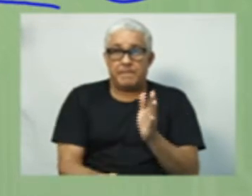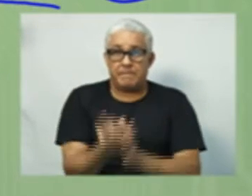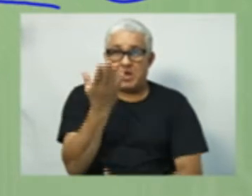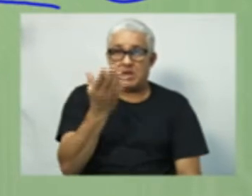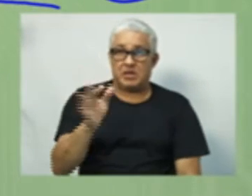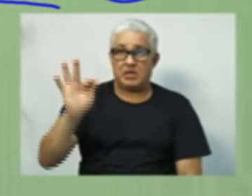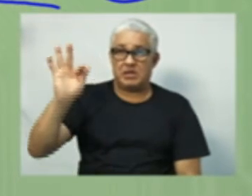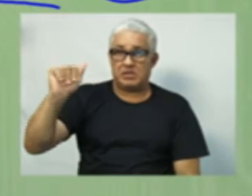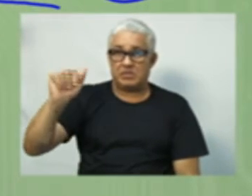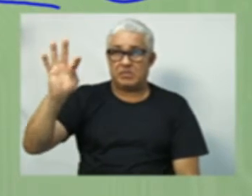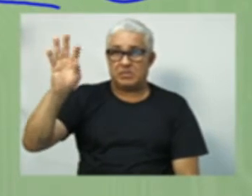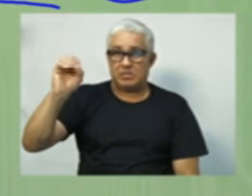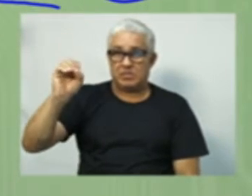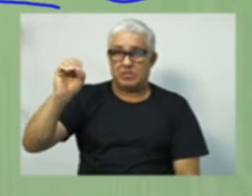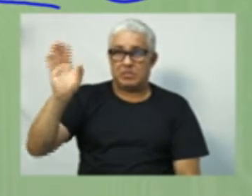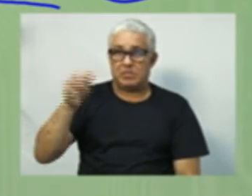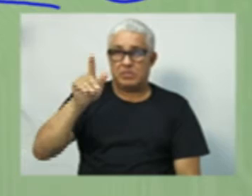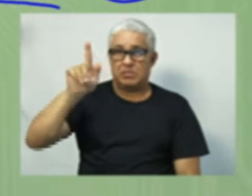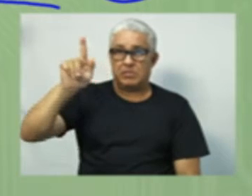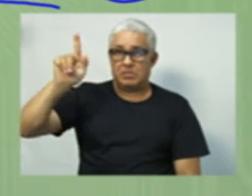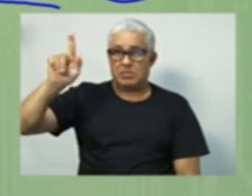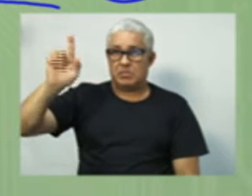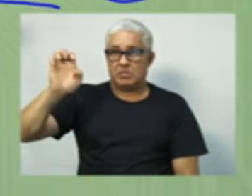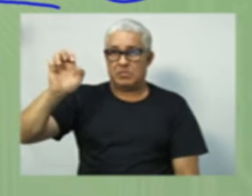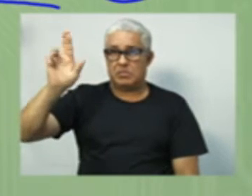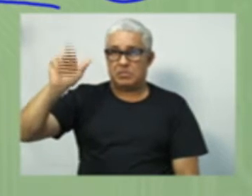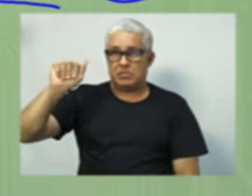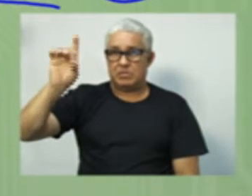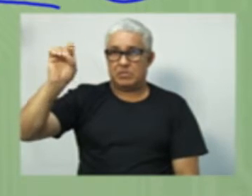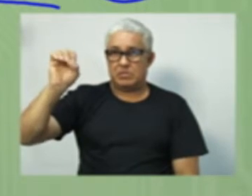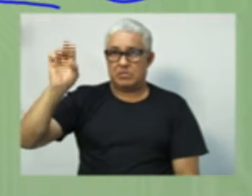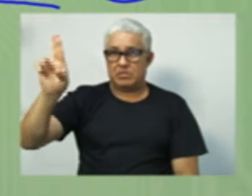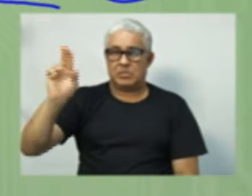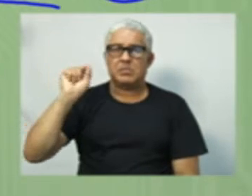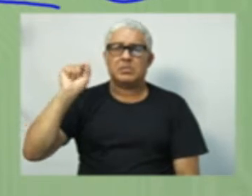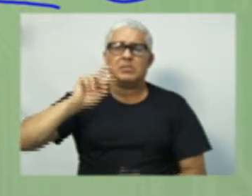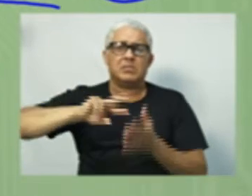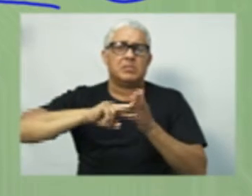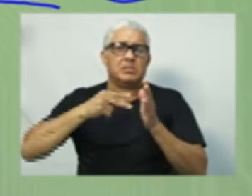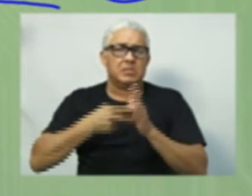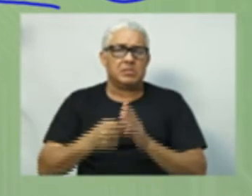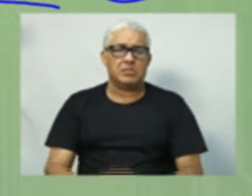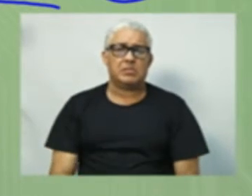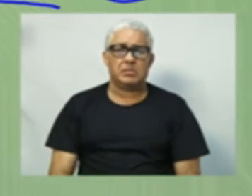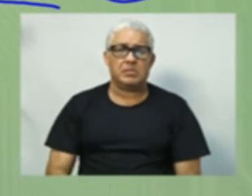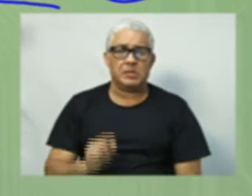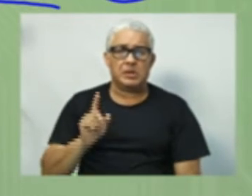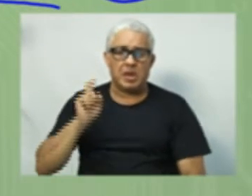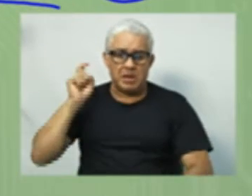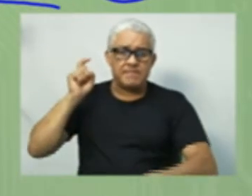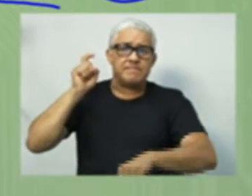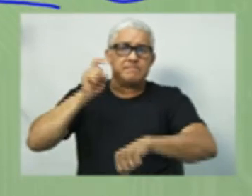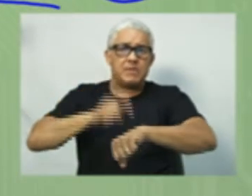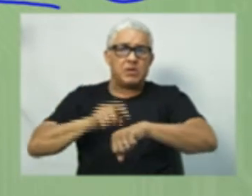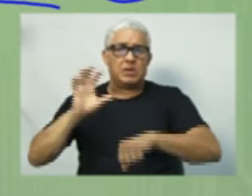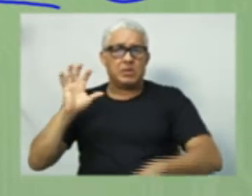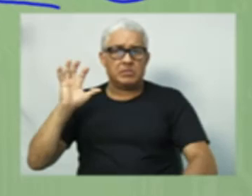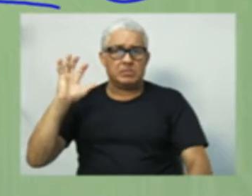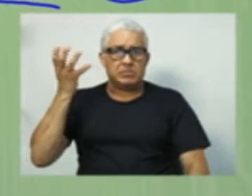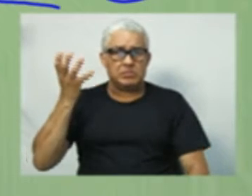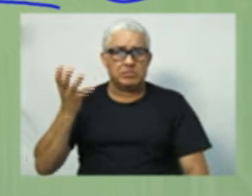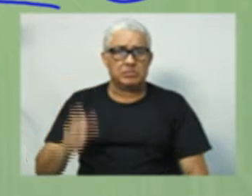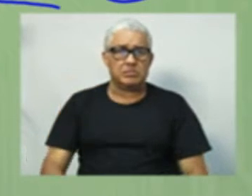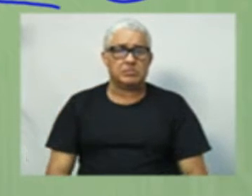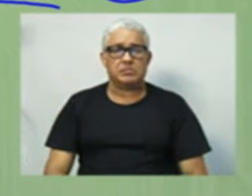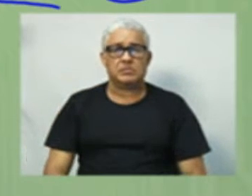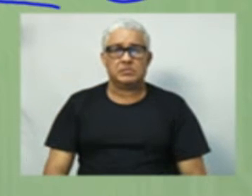Um fato gerador. O que é o fato gerador? É aquele momento que ocorre uma determinada